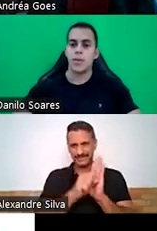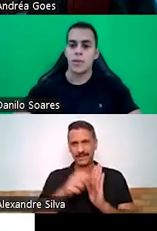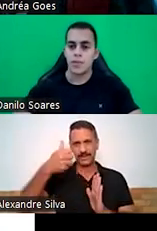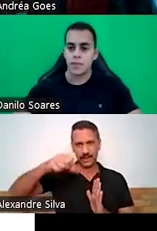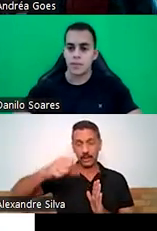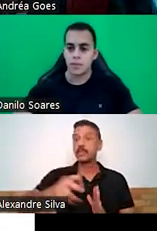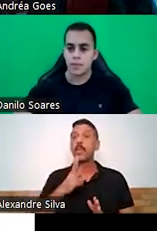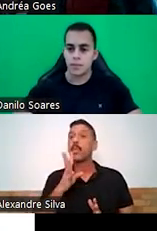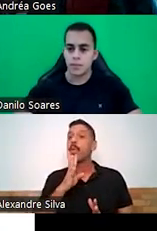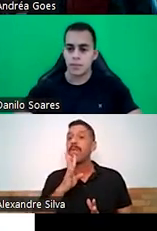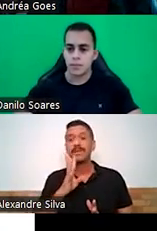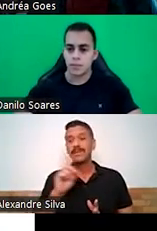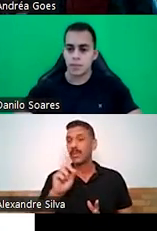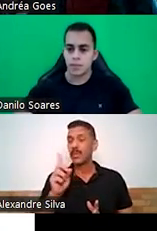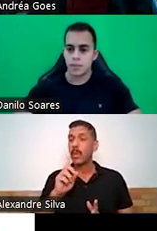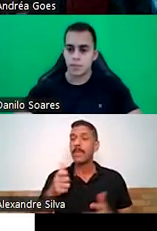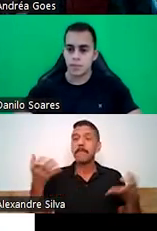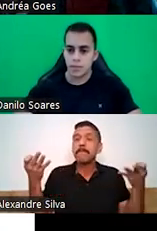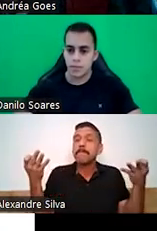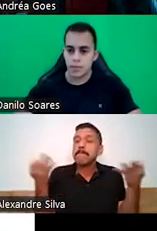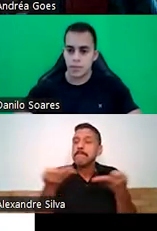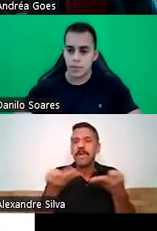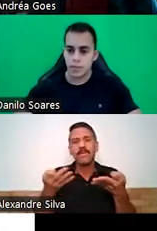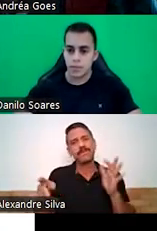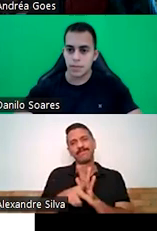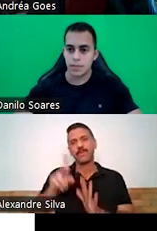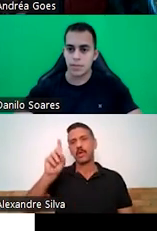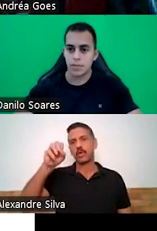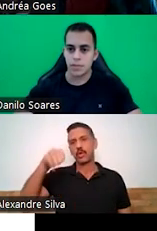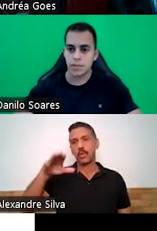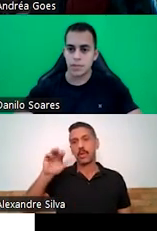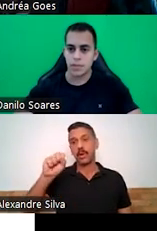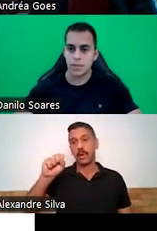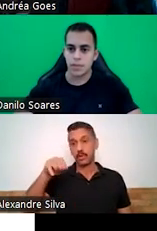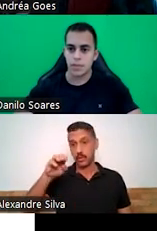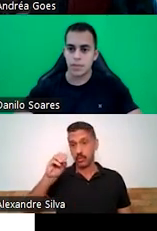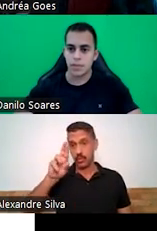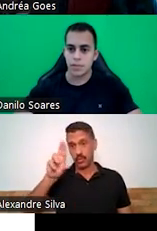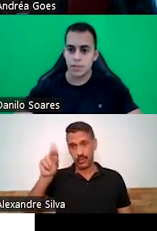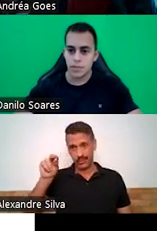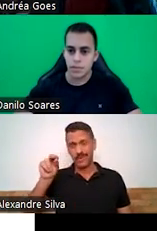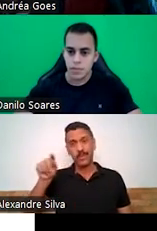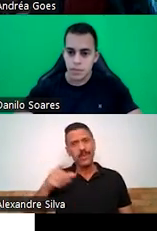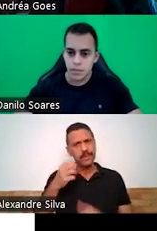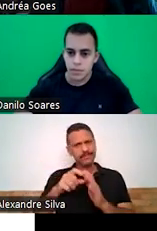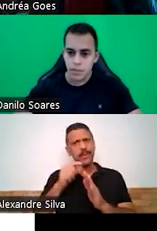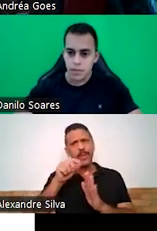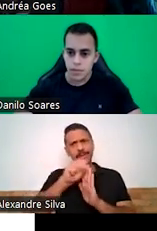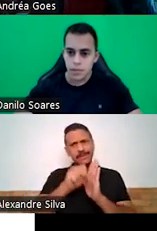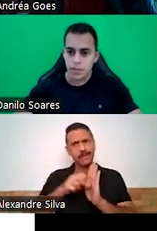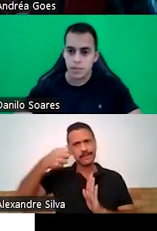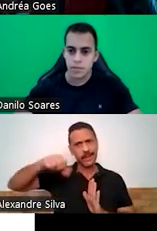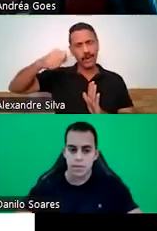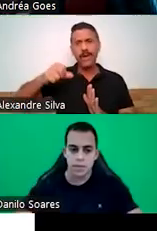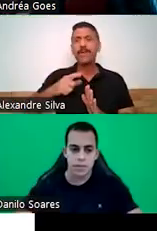não conhece nenhuma que seja mais perfeito que o Dom Casmurro. E olha que esse século XIX é a literatura, é a